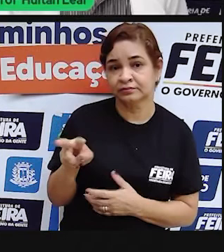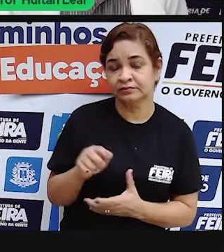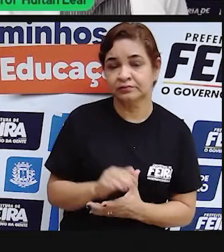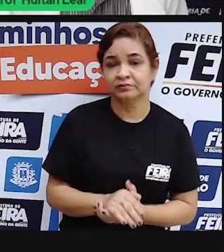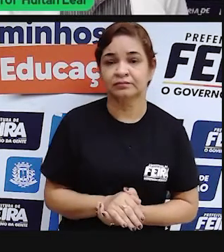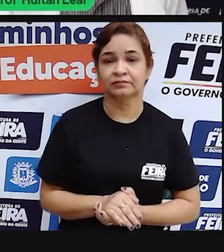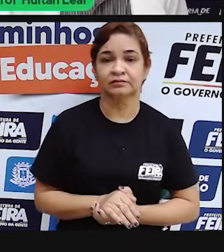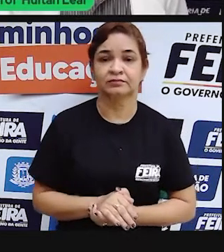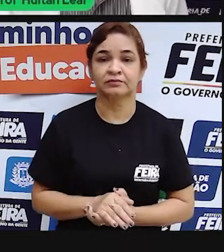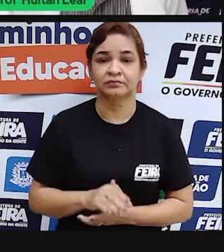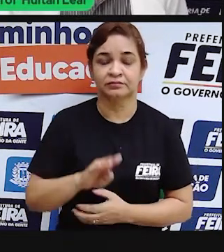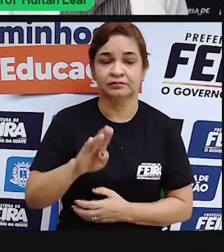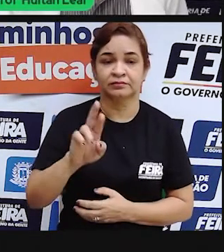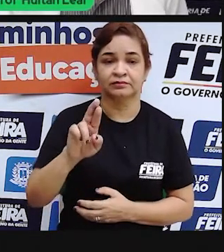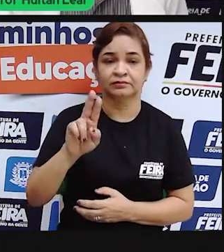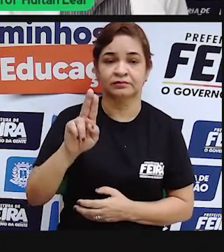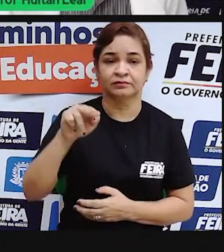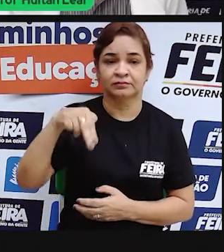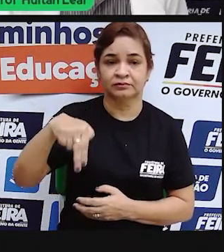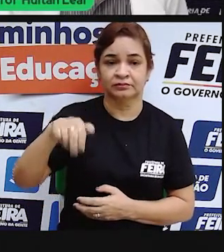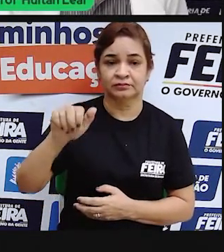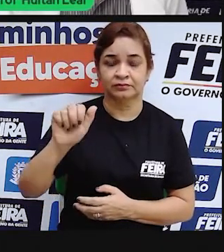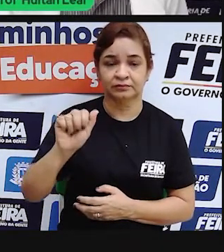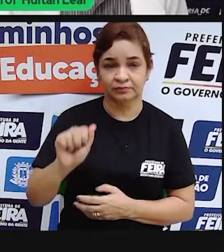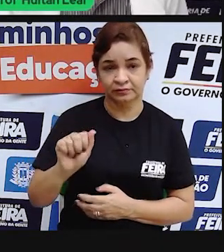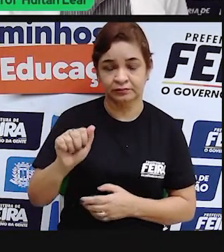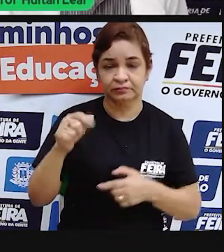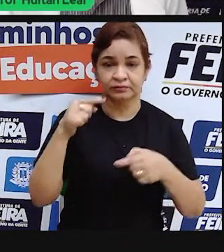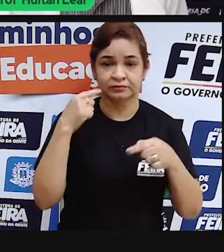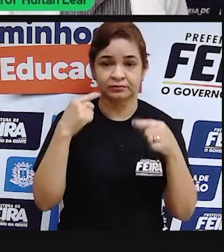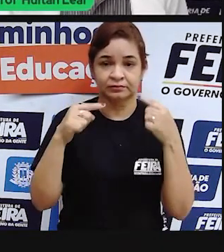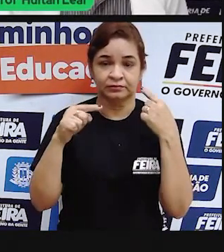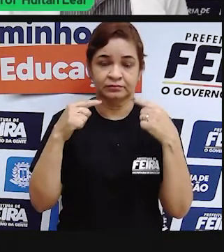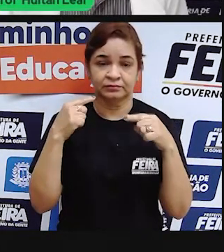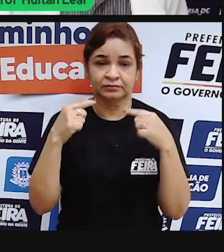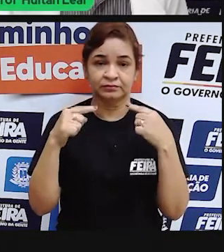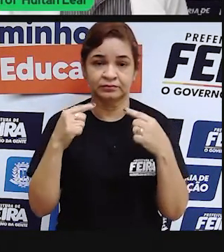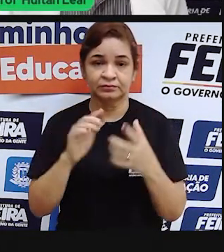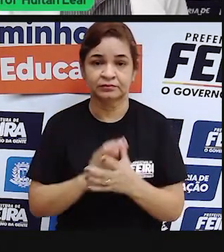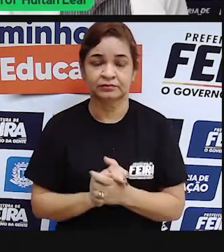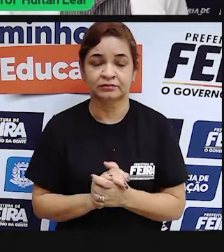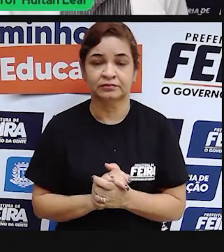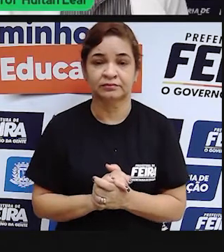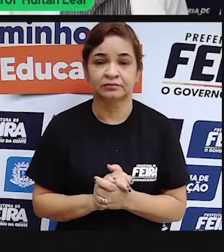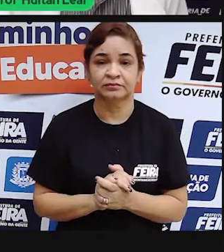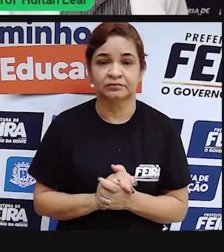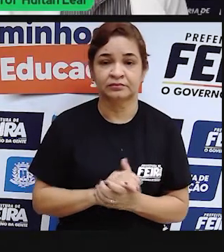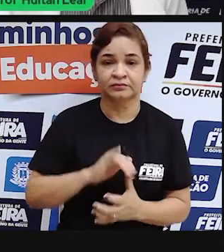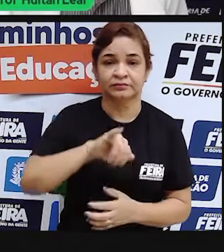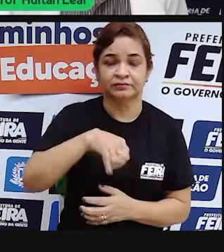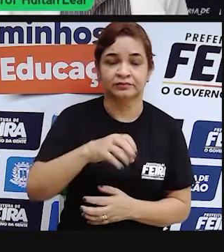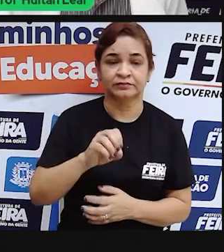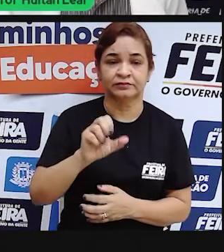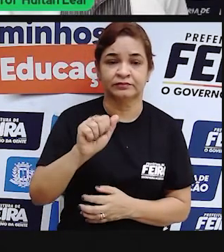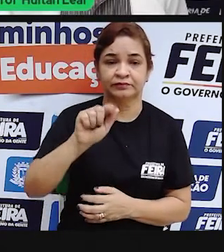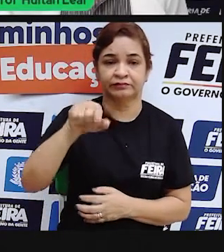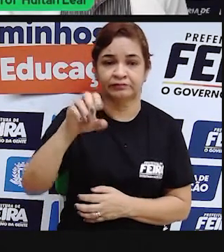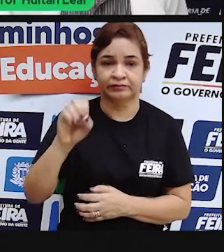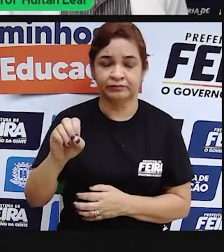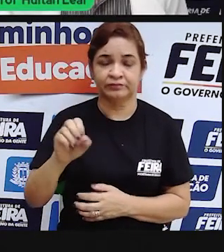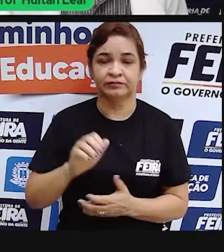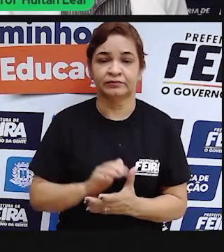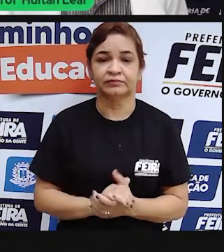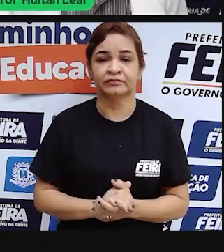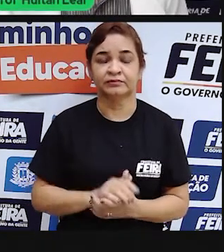a cantora Bruna Caran, mas é uma música de Lô Borges e Mário Borges,